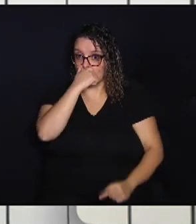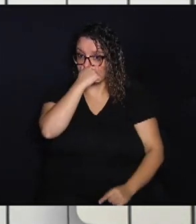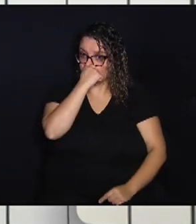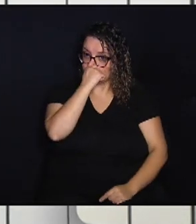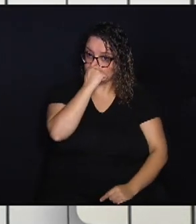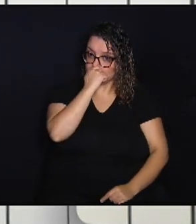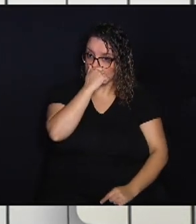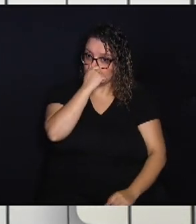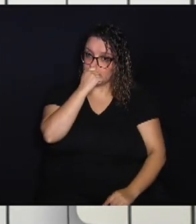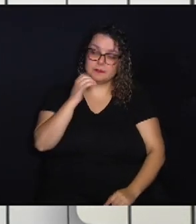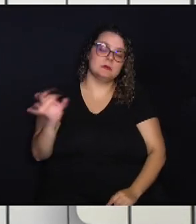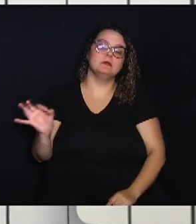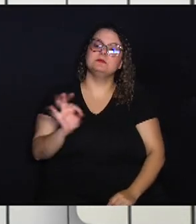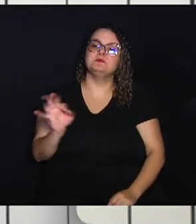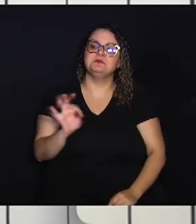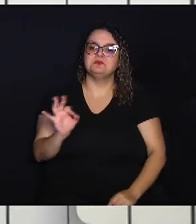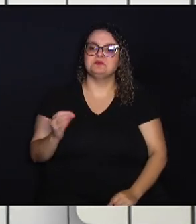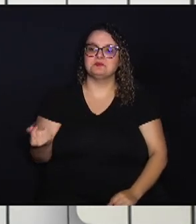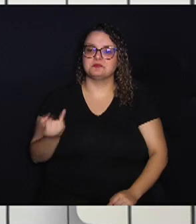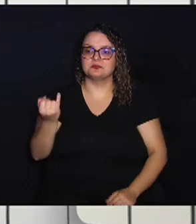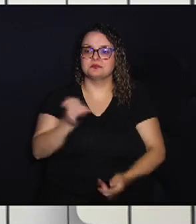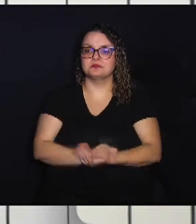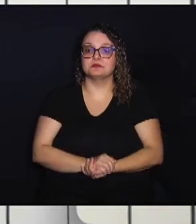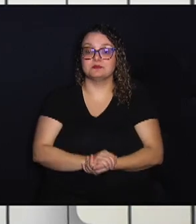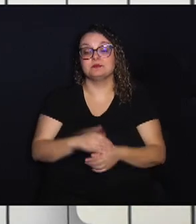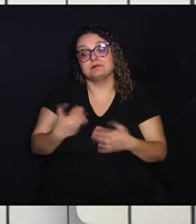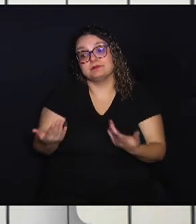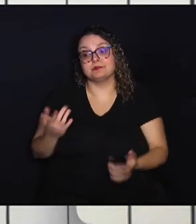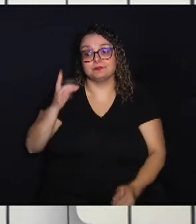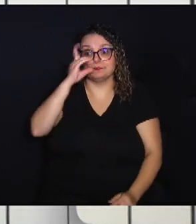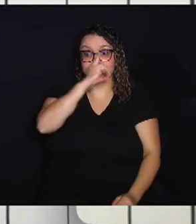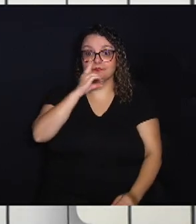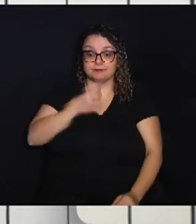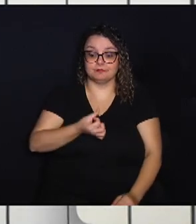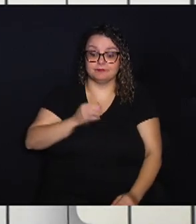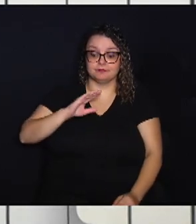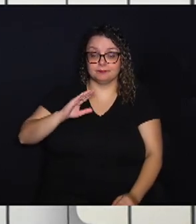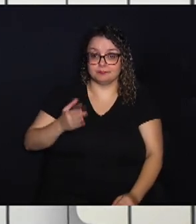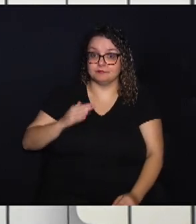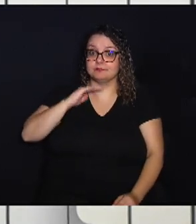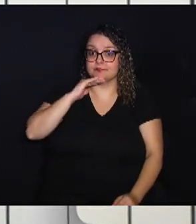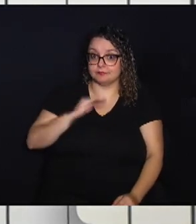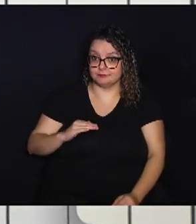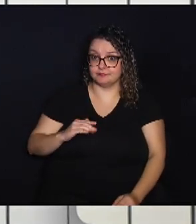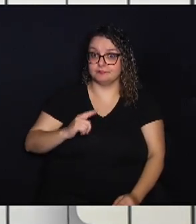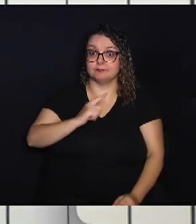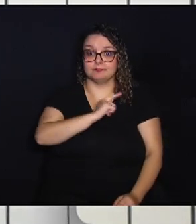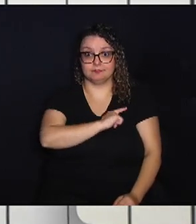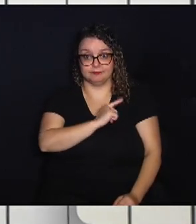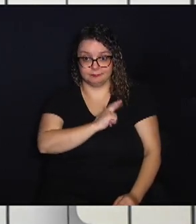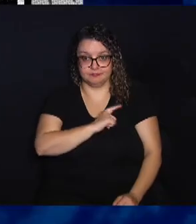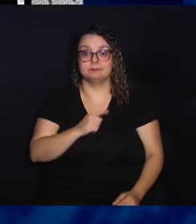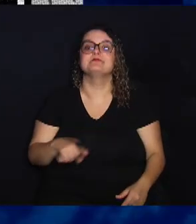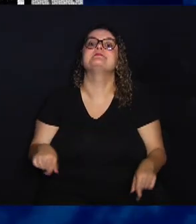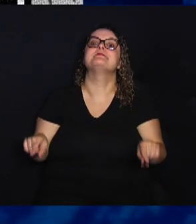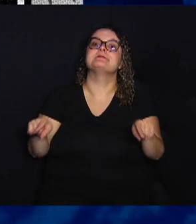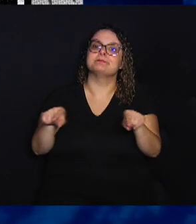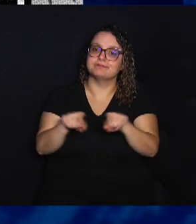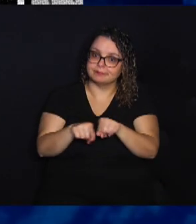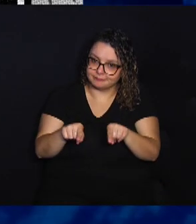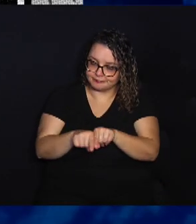vale absolutamente nada. E no domingo, 6h30 da tarde, o Guarani, que também já